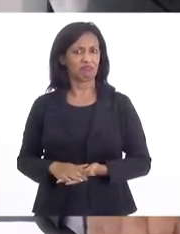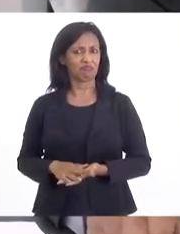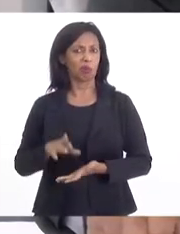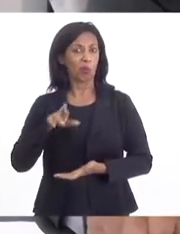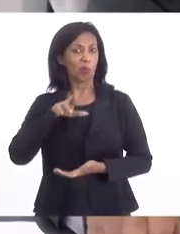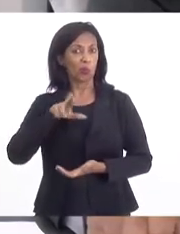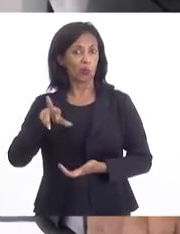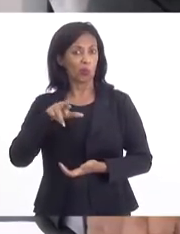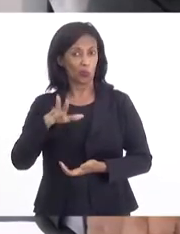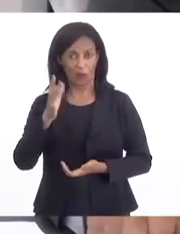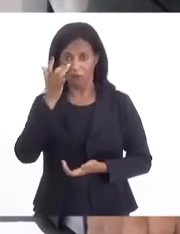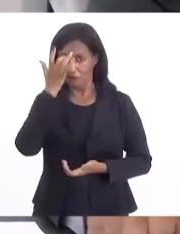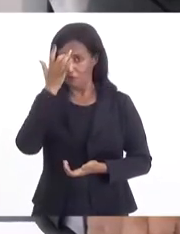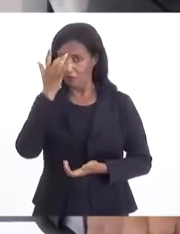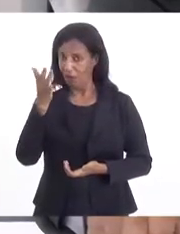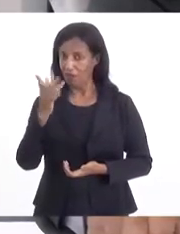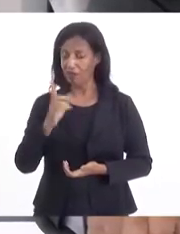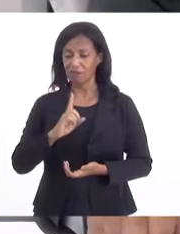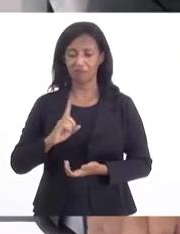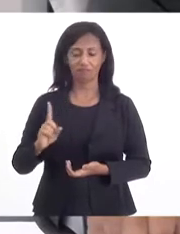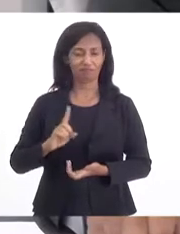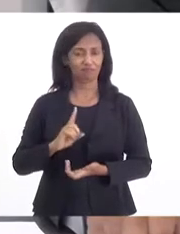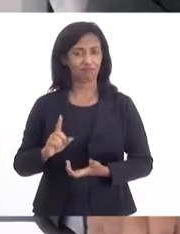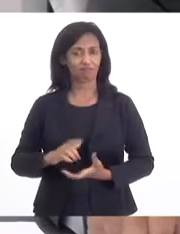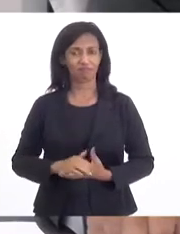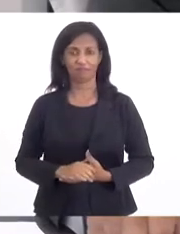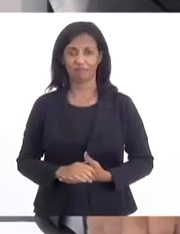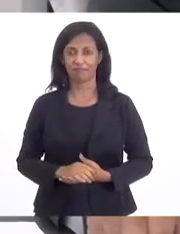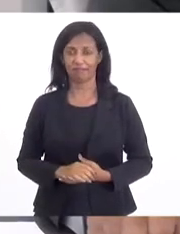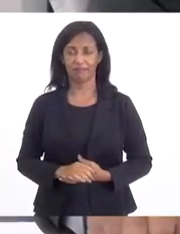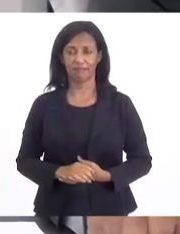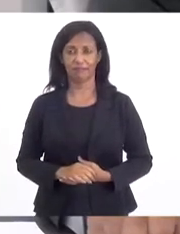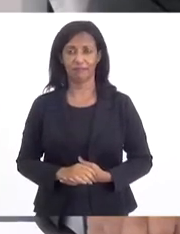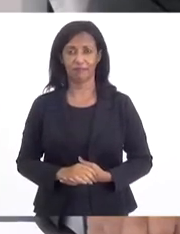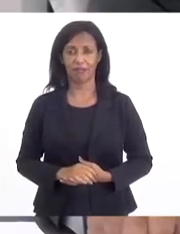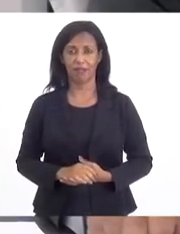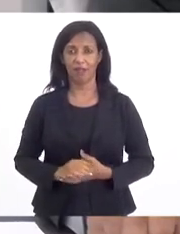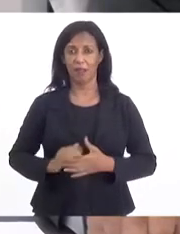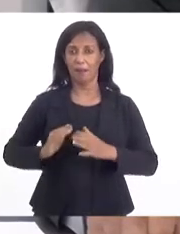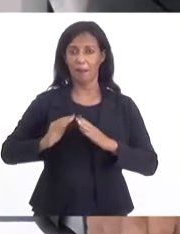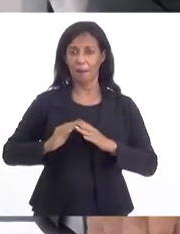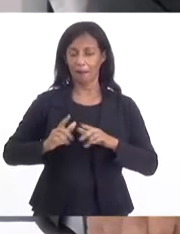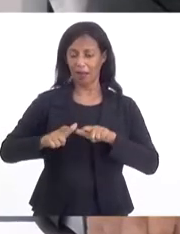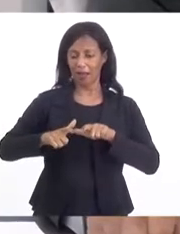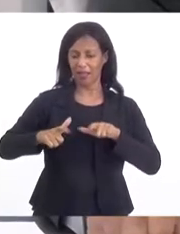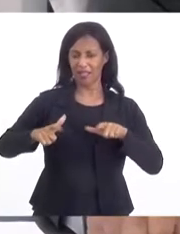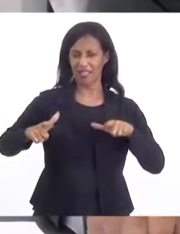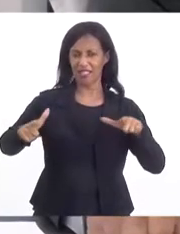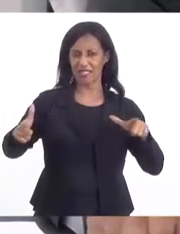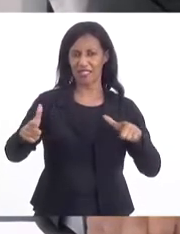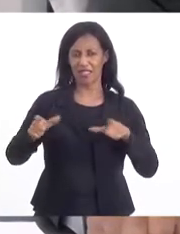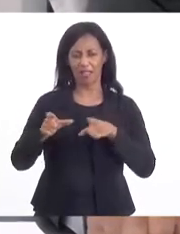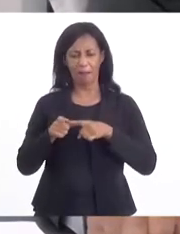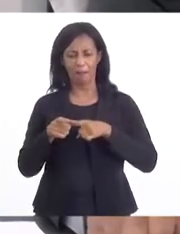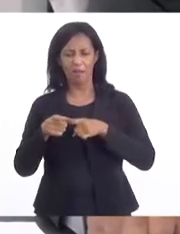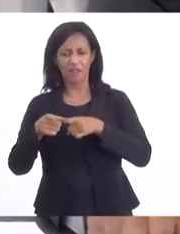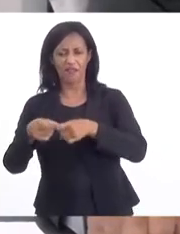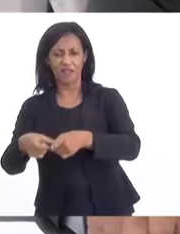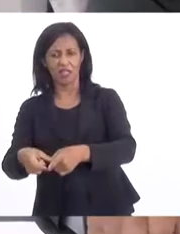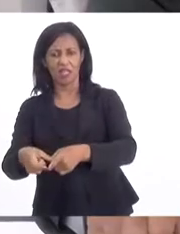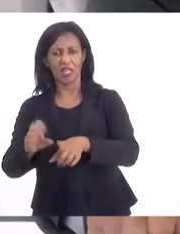tarefa fácil. Não é tarefa fácil. Para crescer a nossa periferia ou para densar